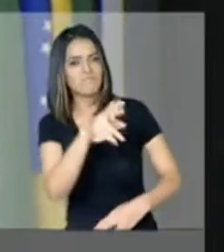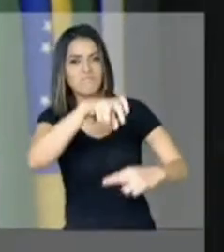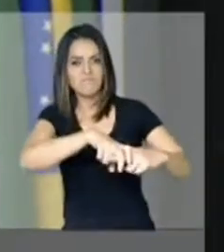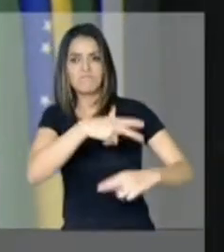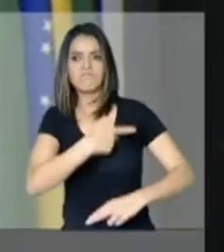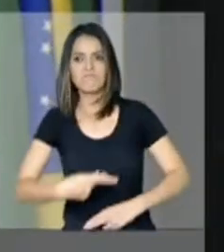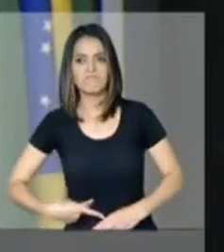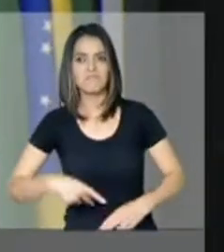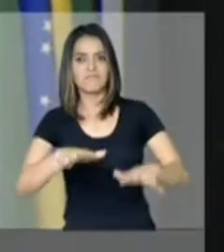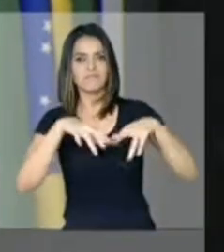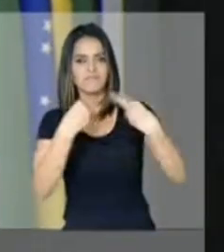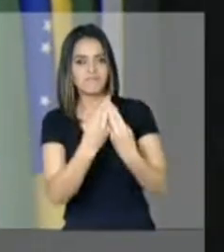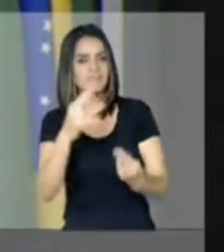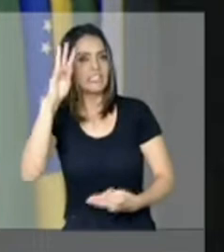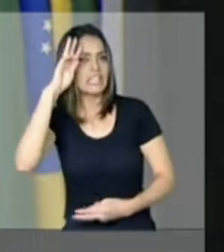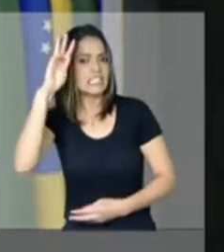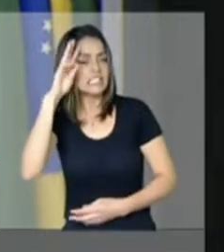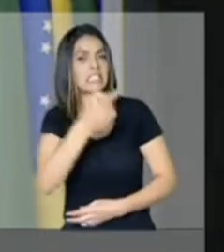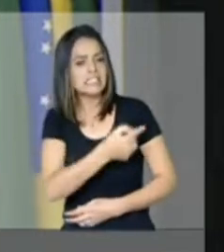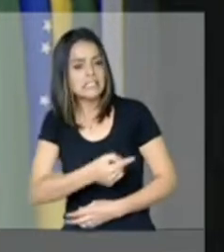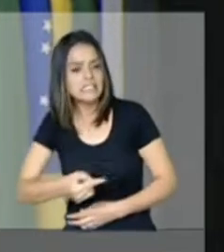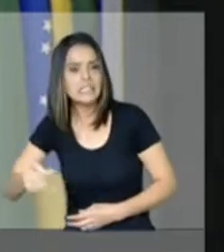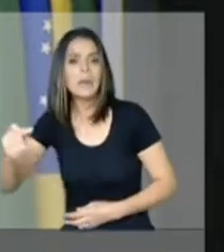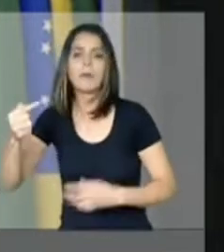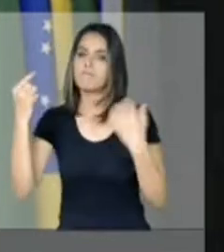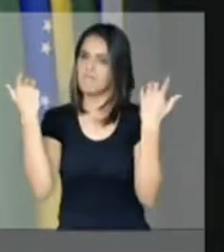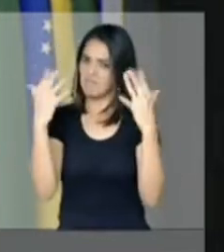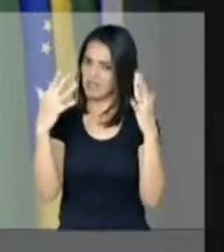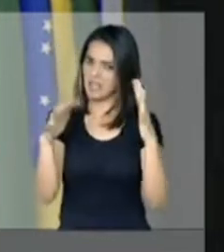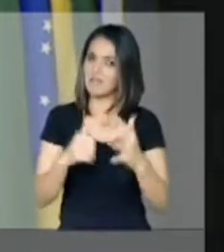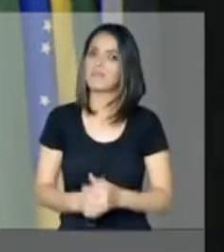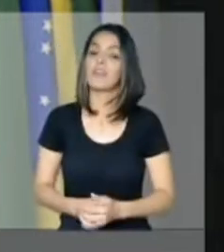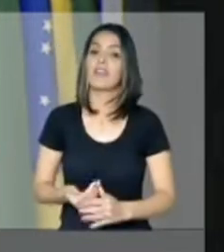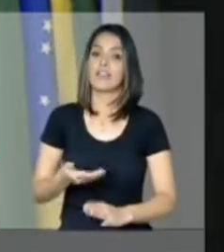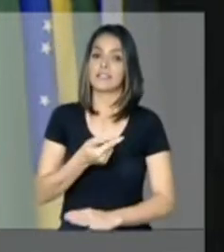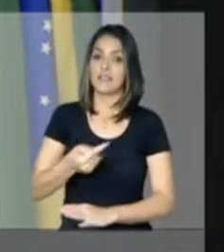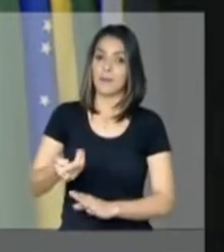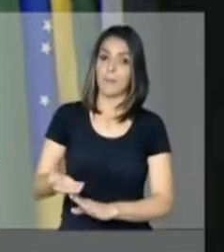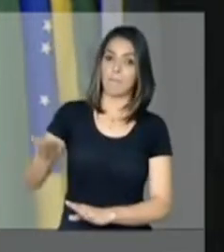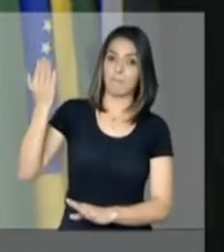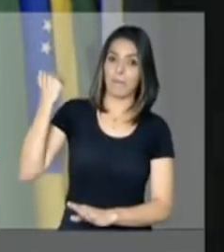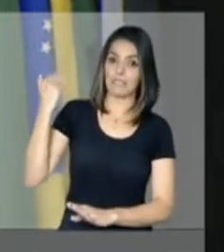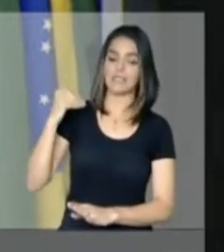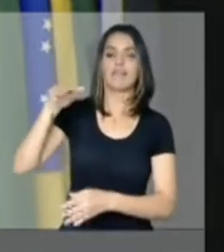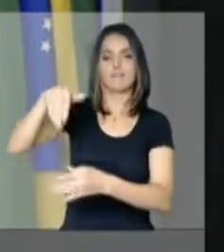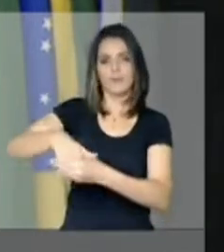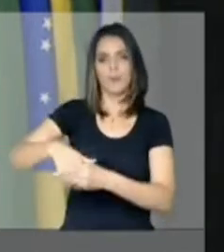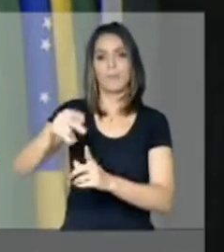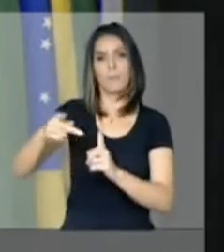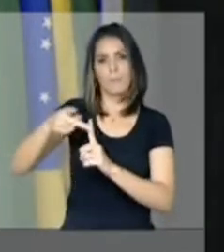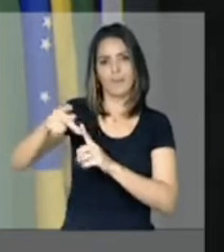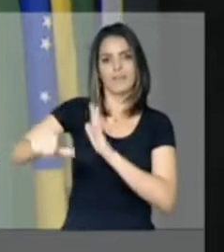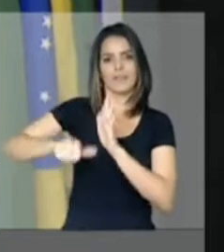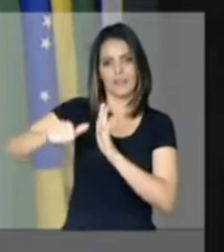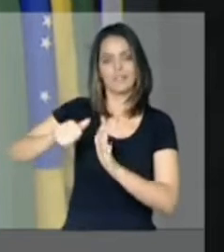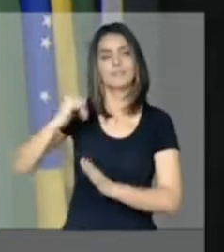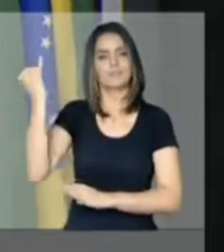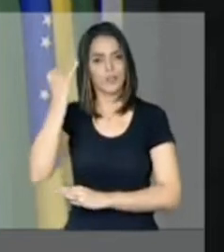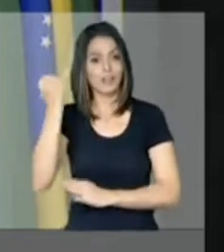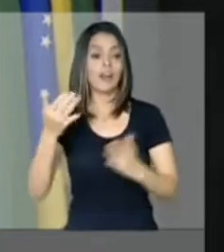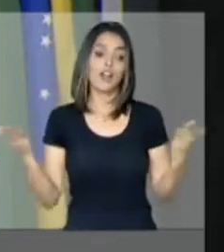essa sessão numa terça-feira, numa semana que sucede uma semana tão importante que foi a votação da reforma da Previdência. Gostaria